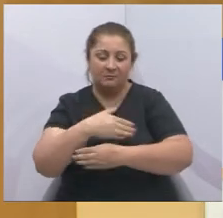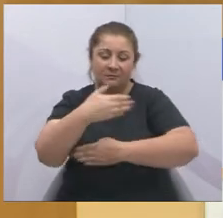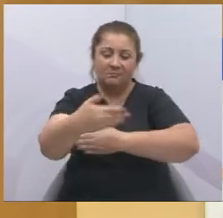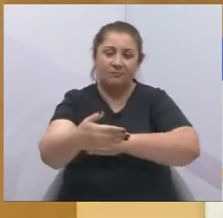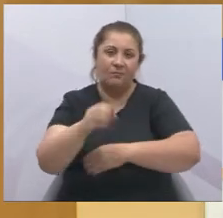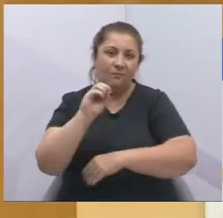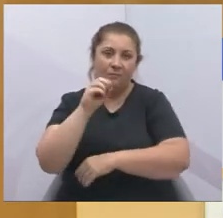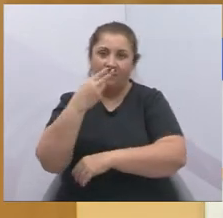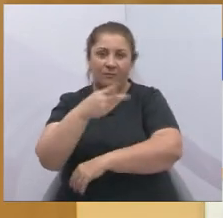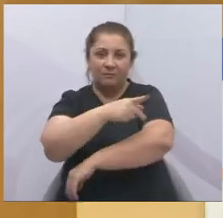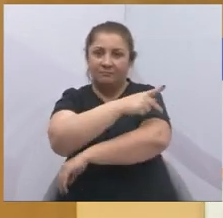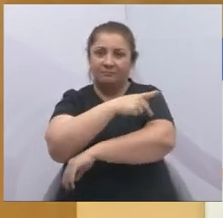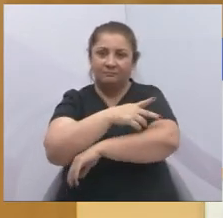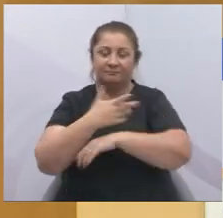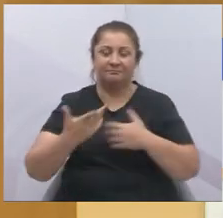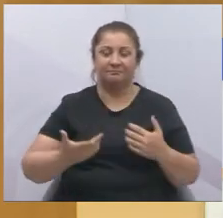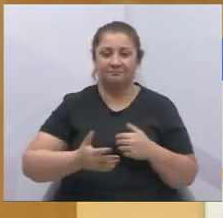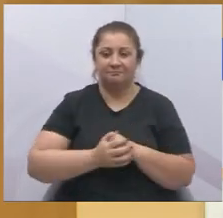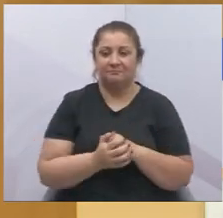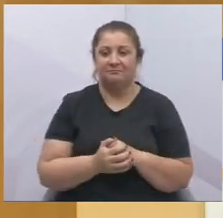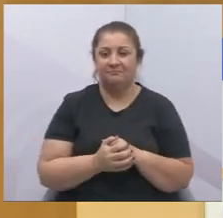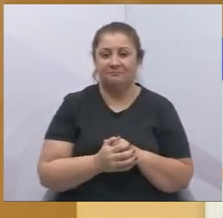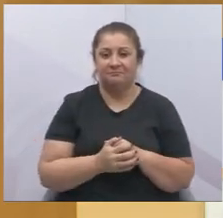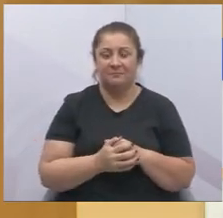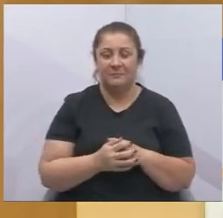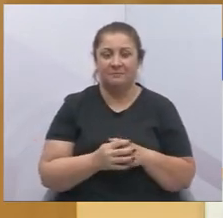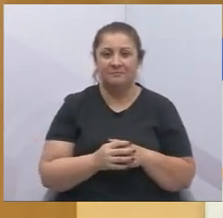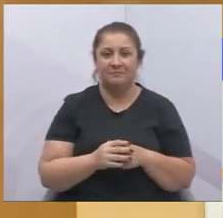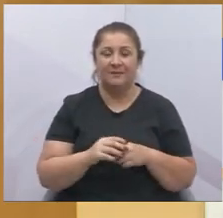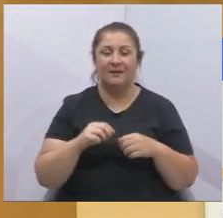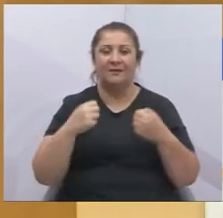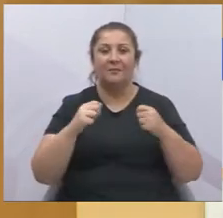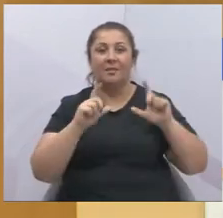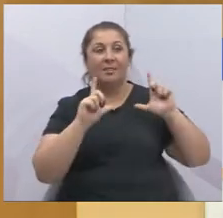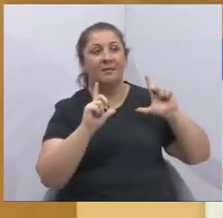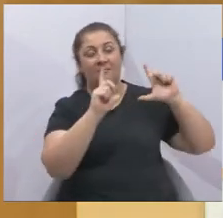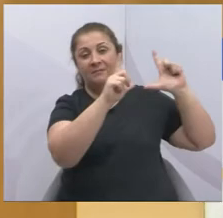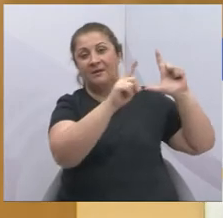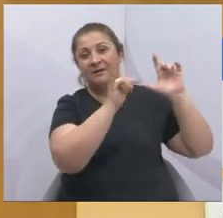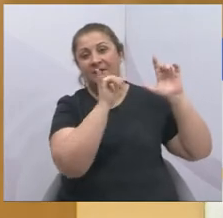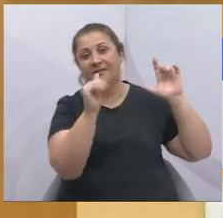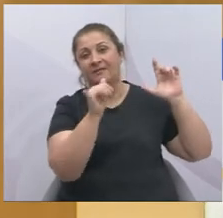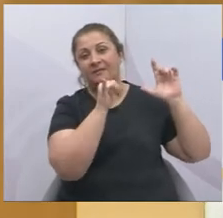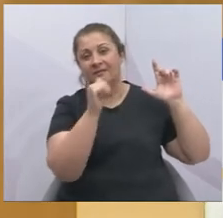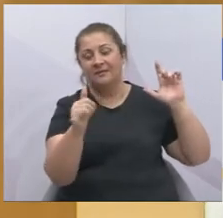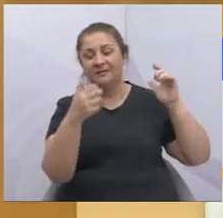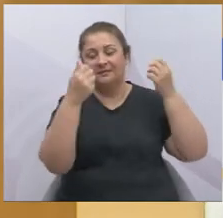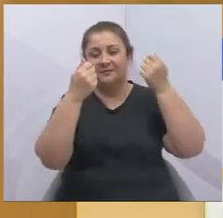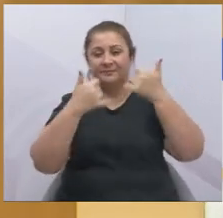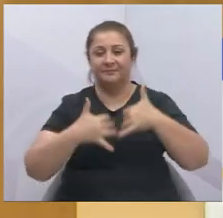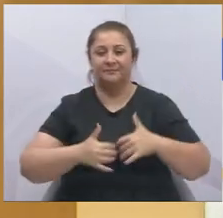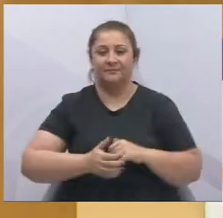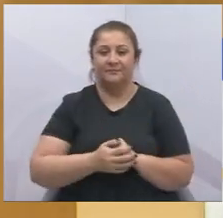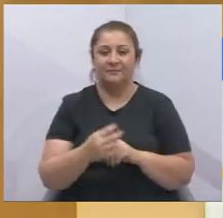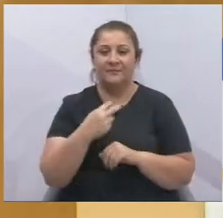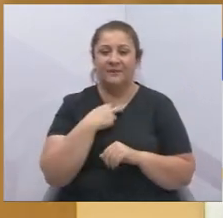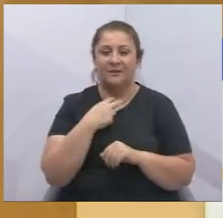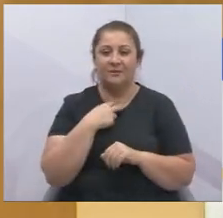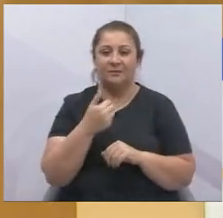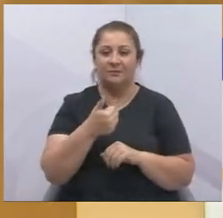Inciso 1º. Afixar avisos de fácil visualização contendo a proibição de consumo de